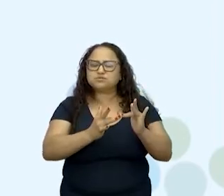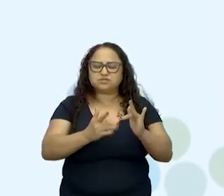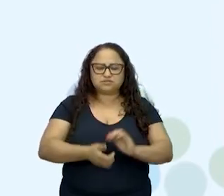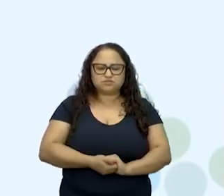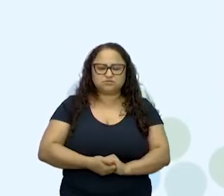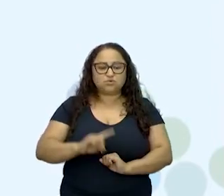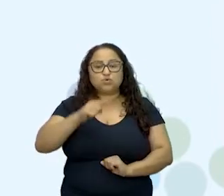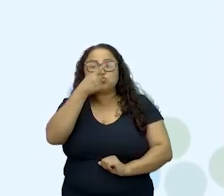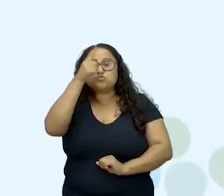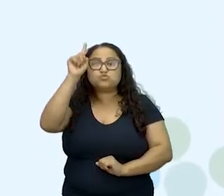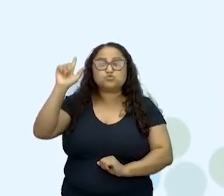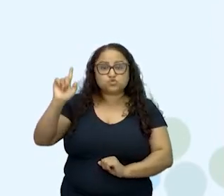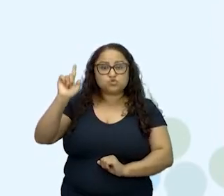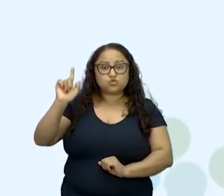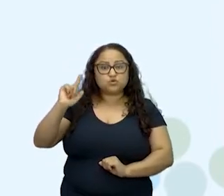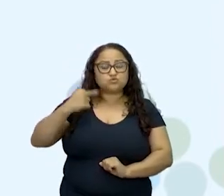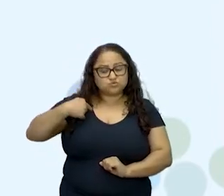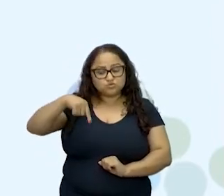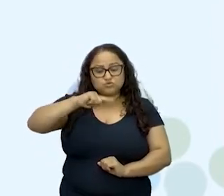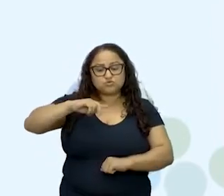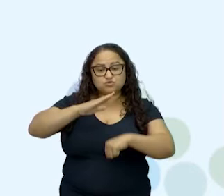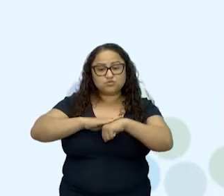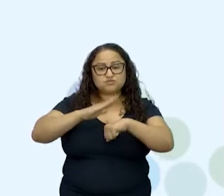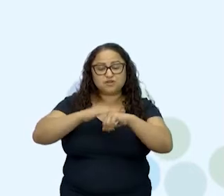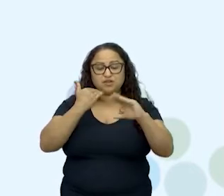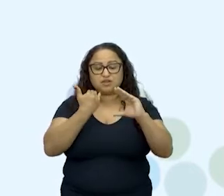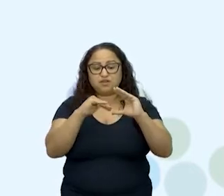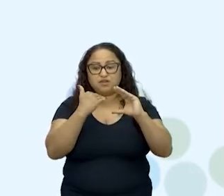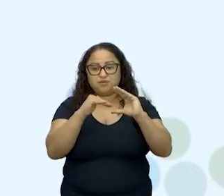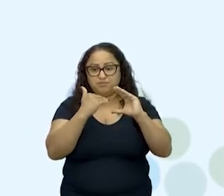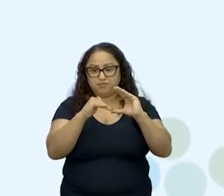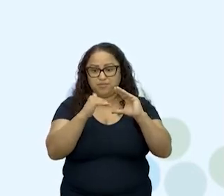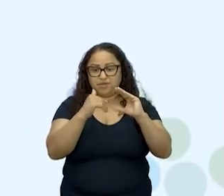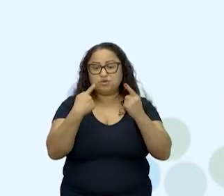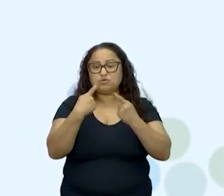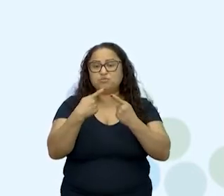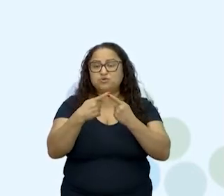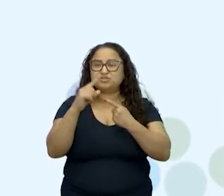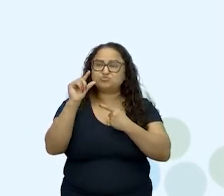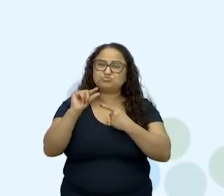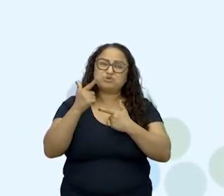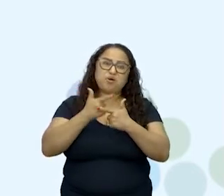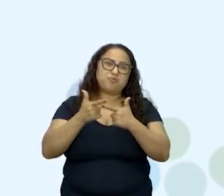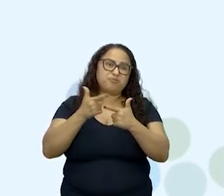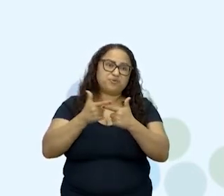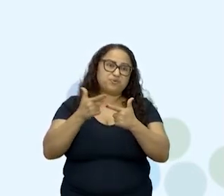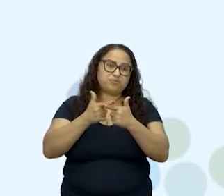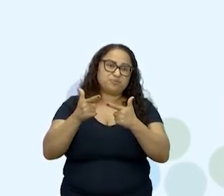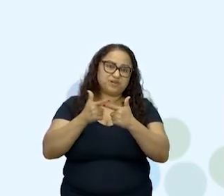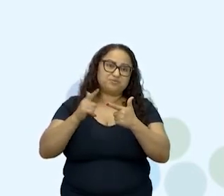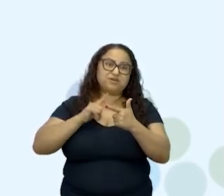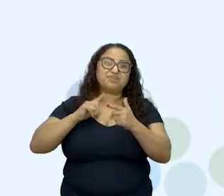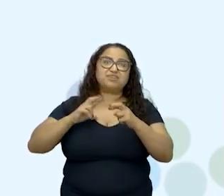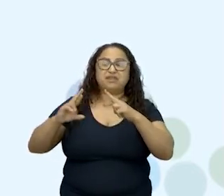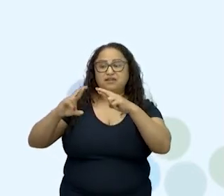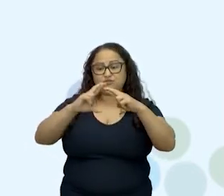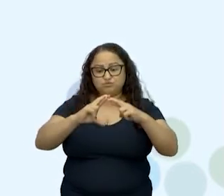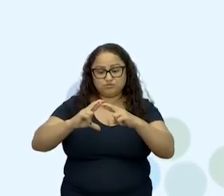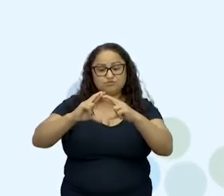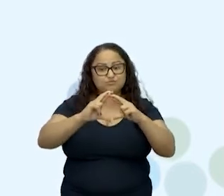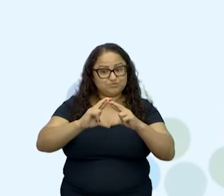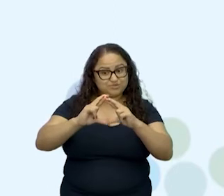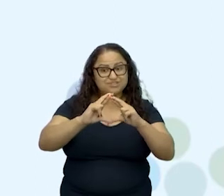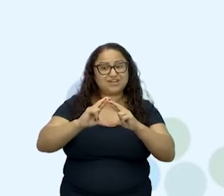Os demais contatos nós faremos via e-mail, porque a gente está com um pequeno problema de espaço na nuvem,